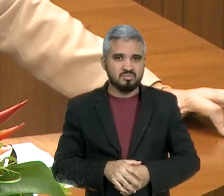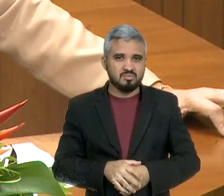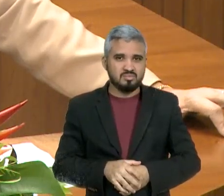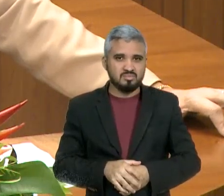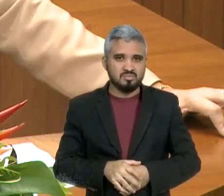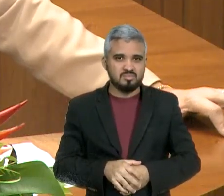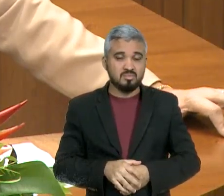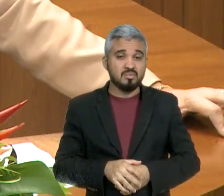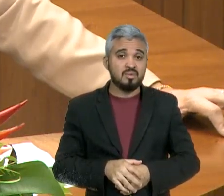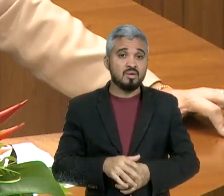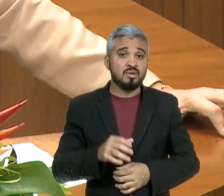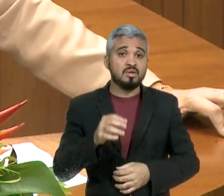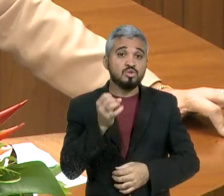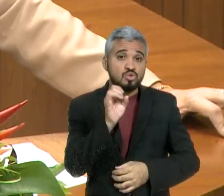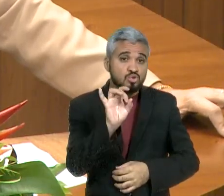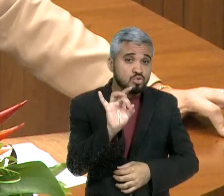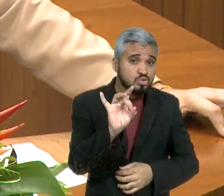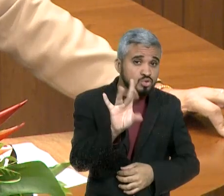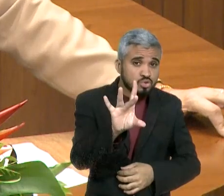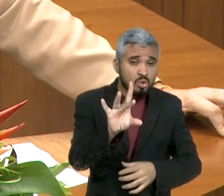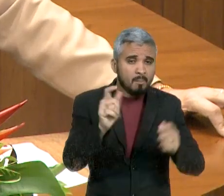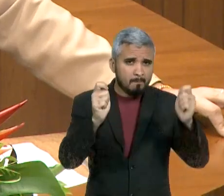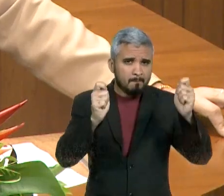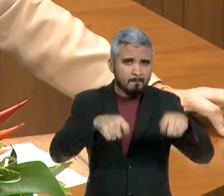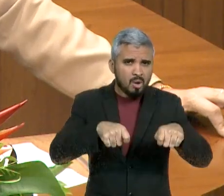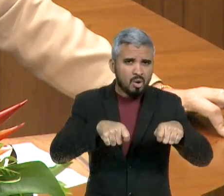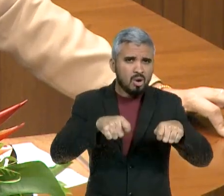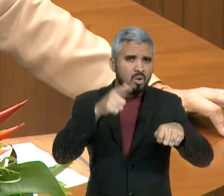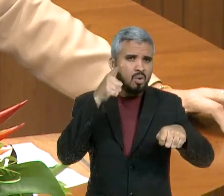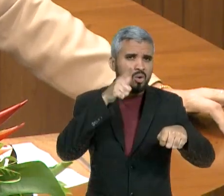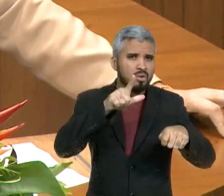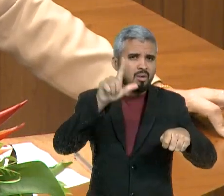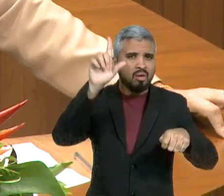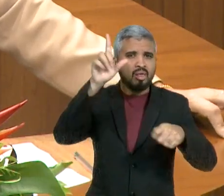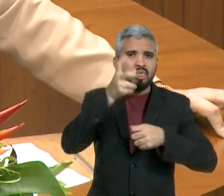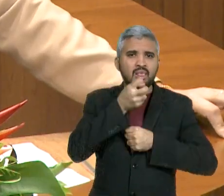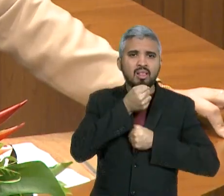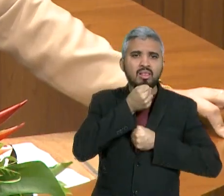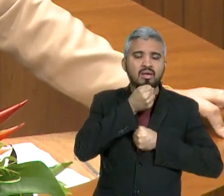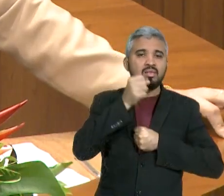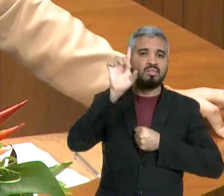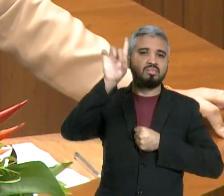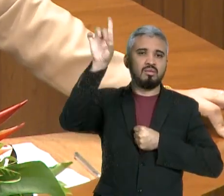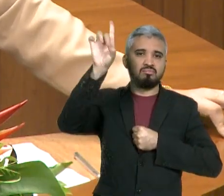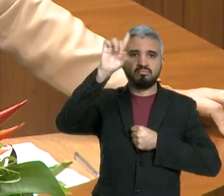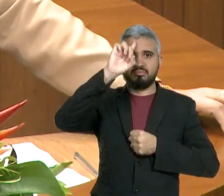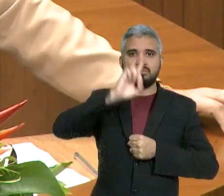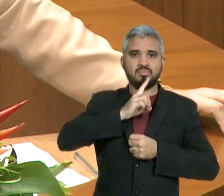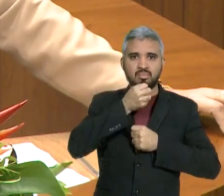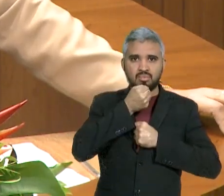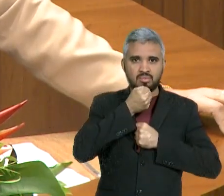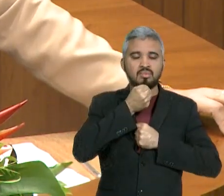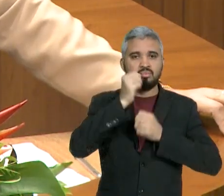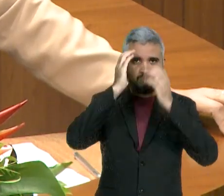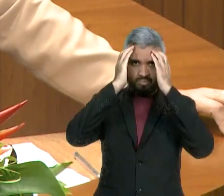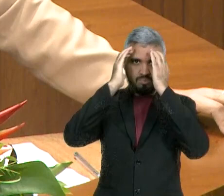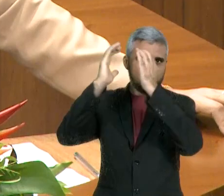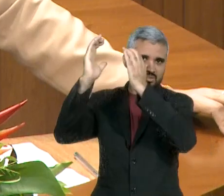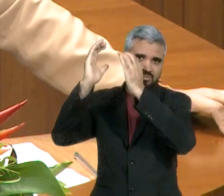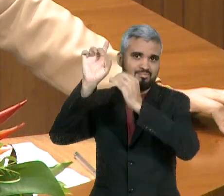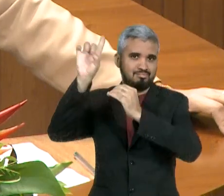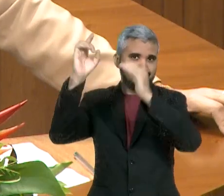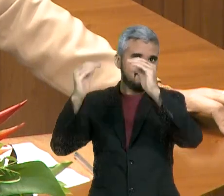gente nos submete somente a Deus, ao Todo-Poderoso. Pois